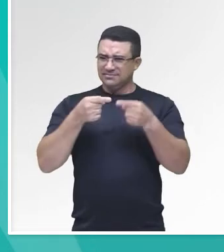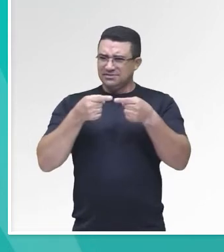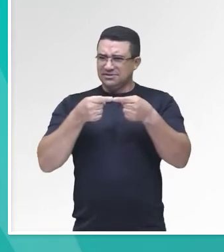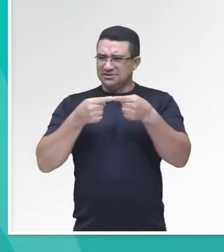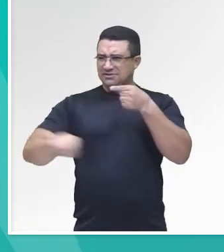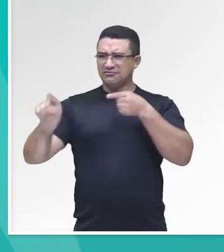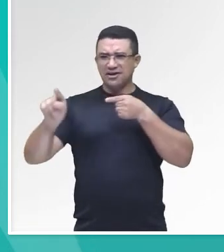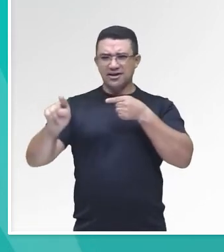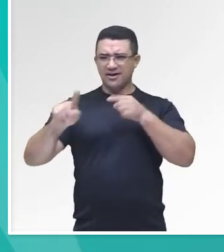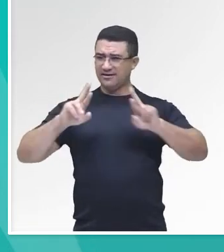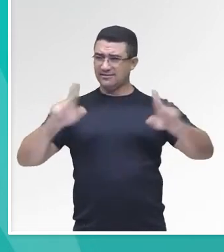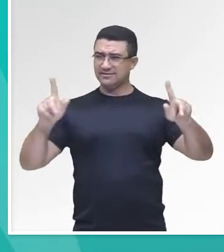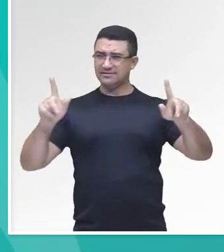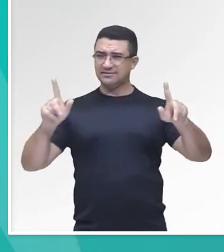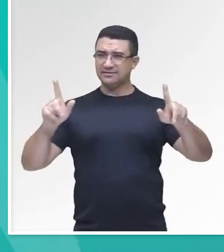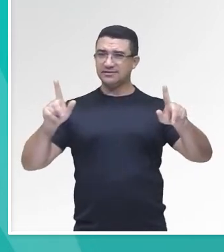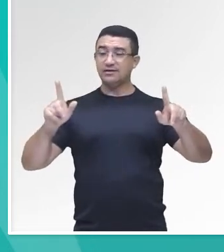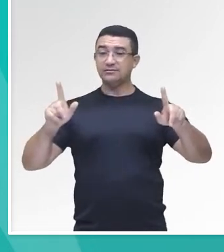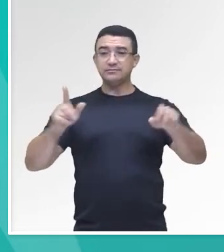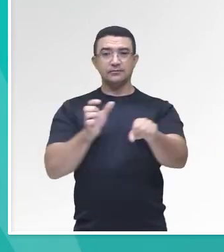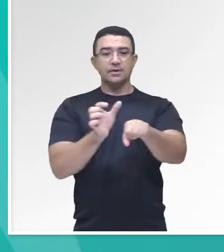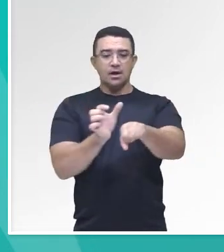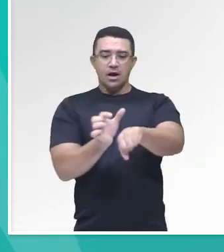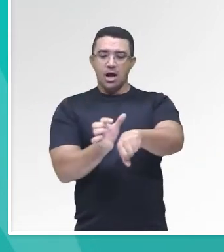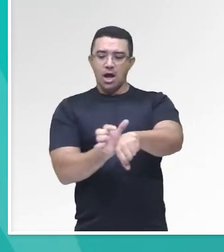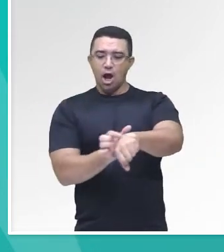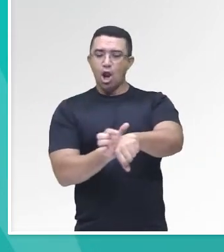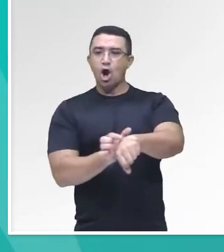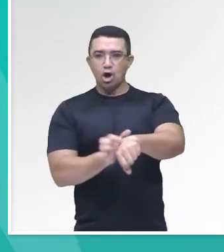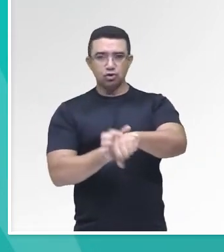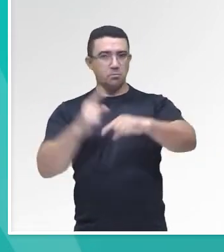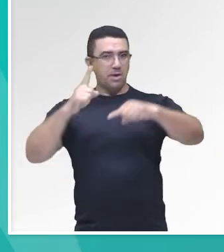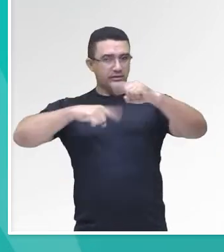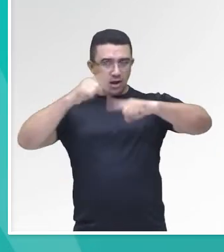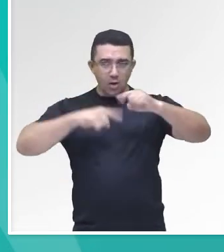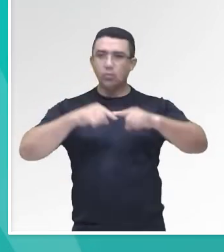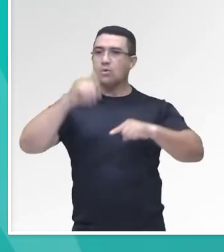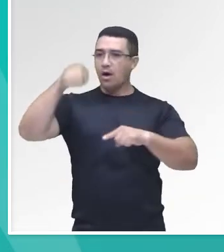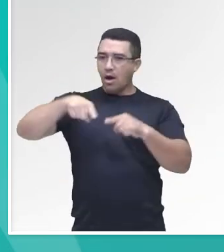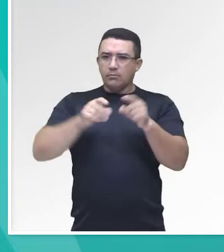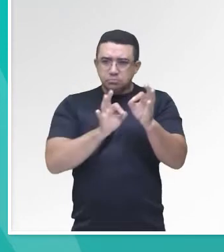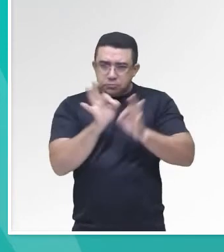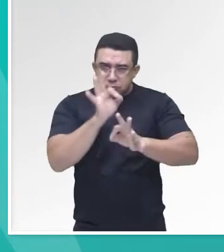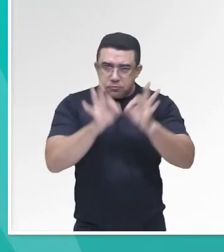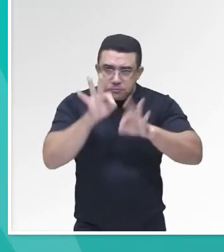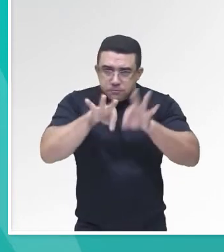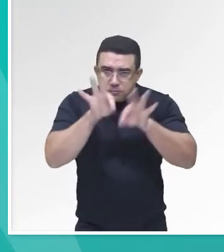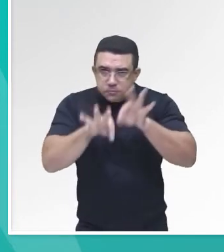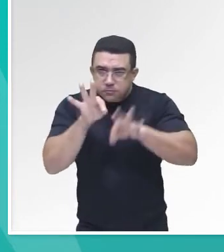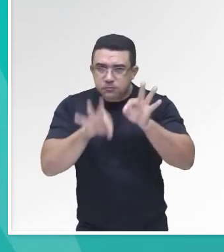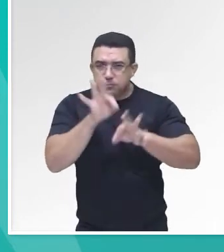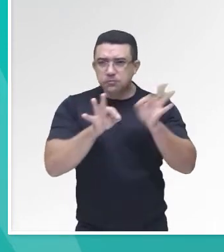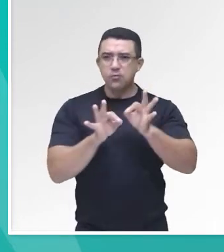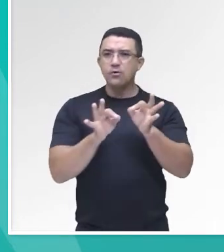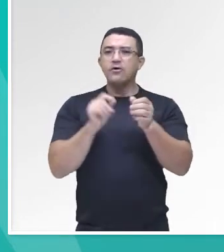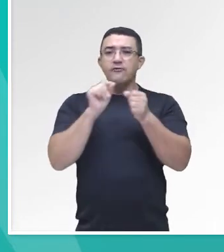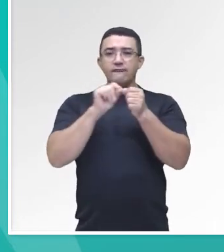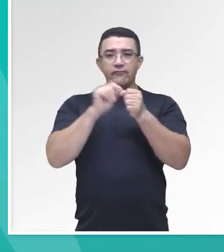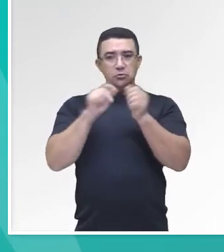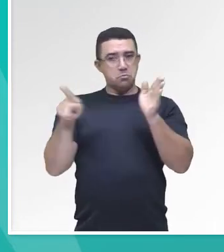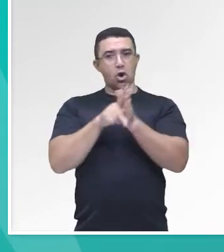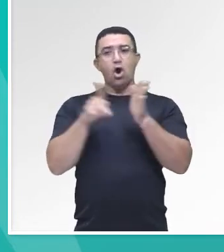o objeto em si, ele é feito de ouro, certo? Então, tá aqui a visualização do